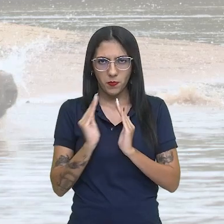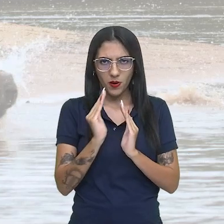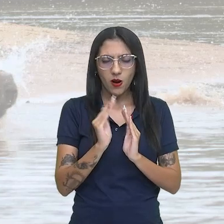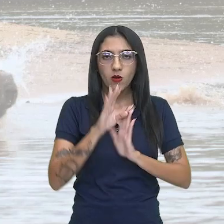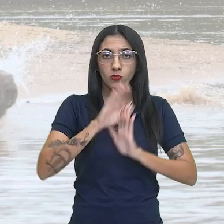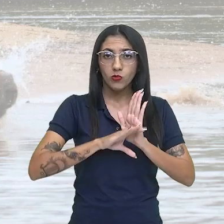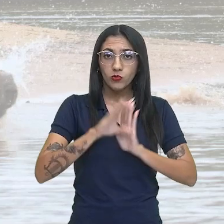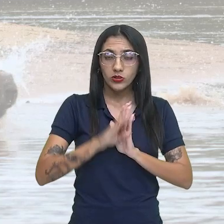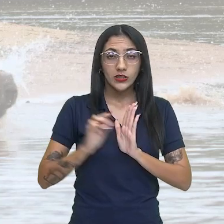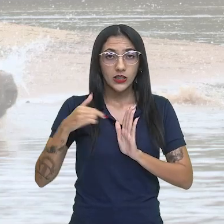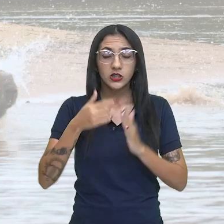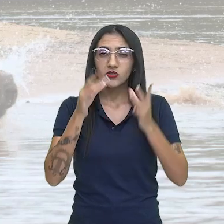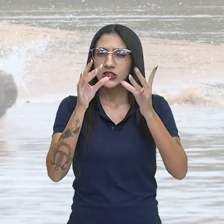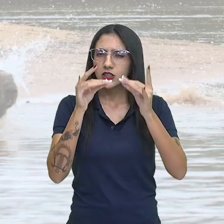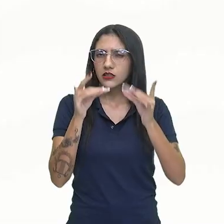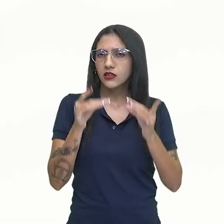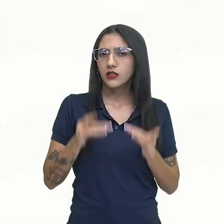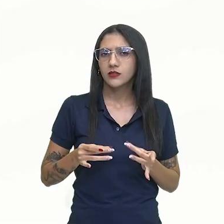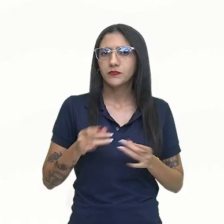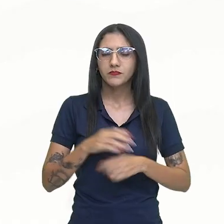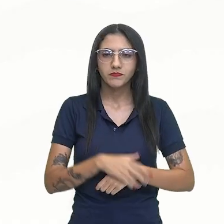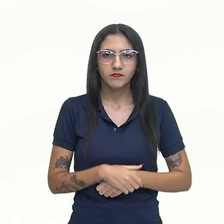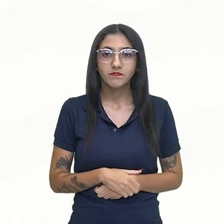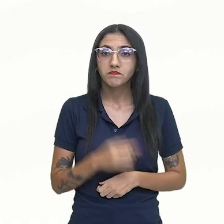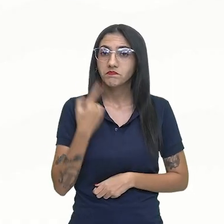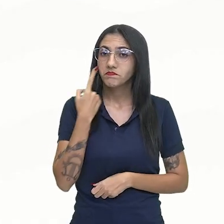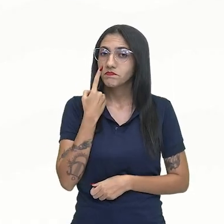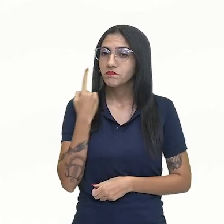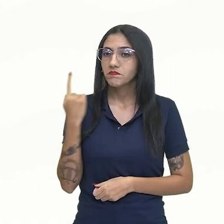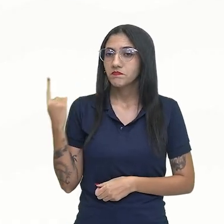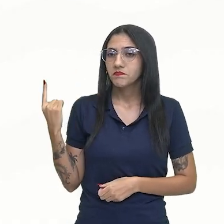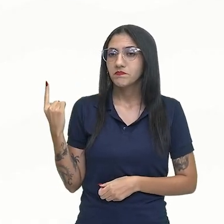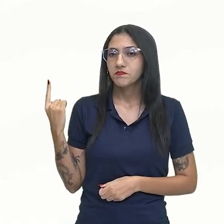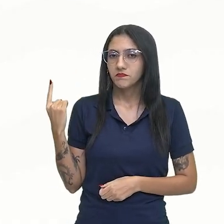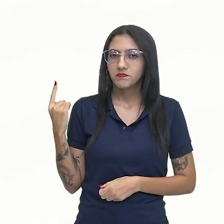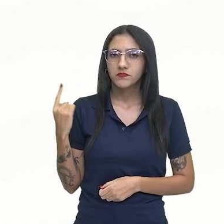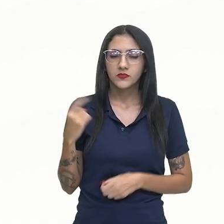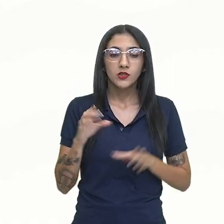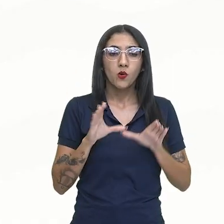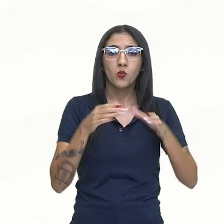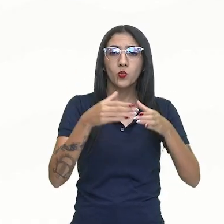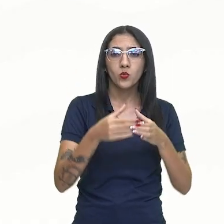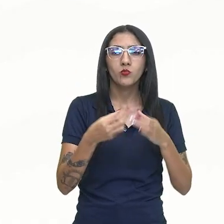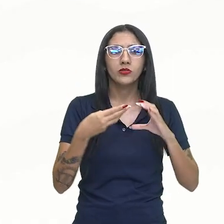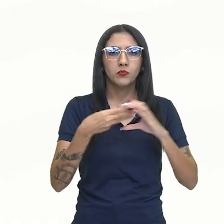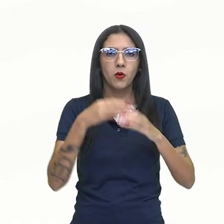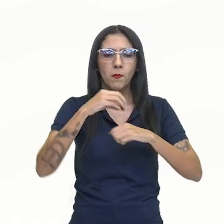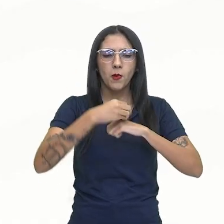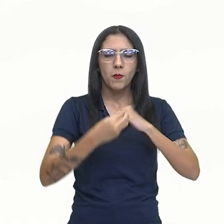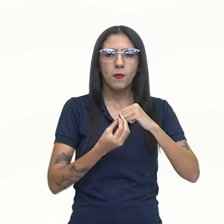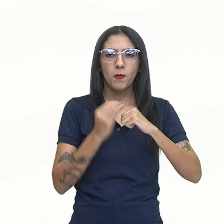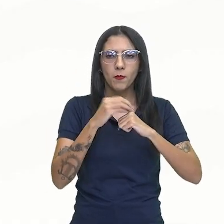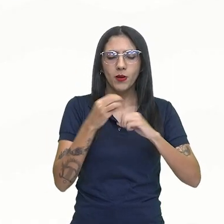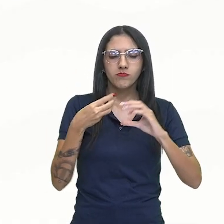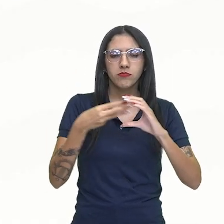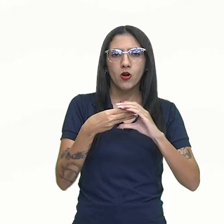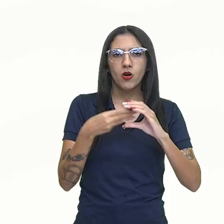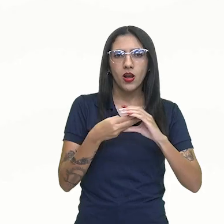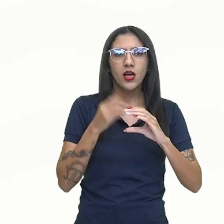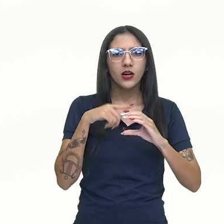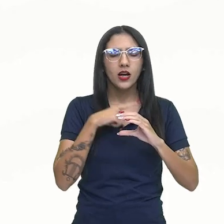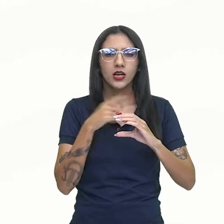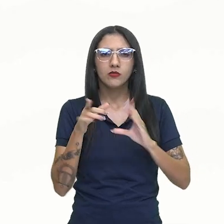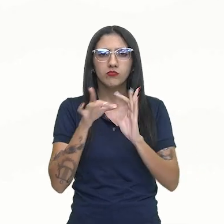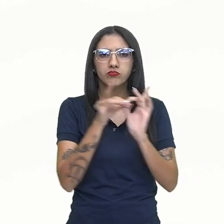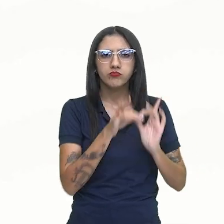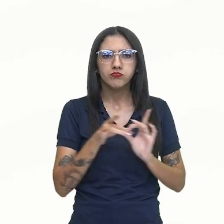ver sobre cada um deles agora. Veja que o organismo é um conjunto de moléculas que funcionam como um